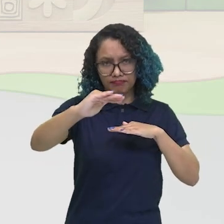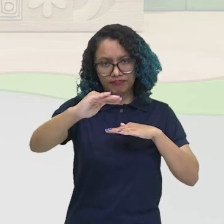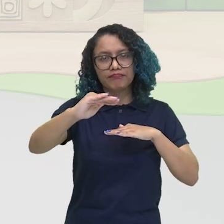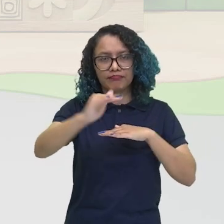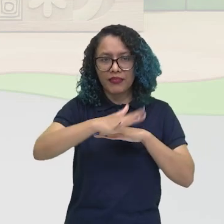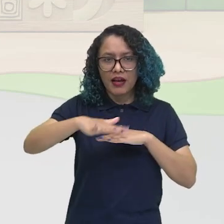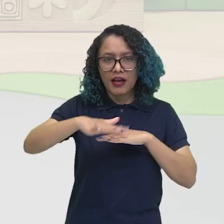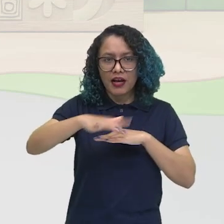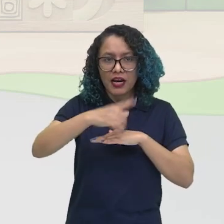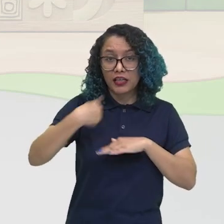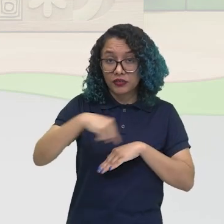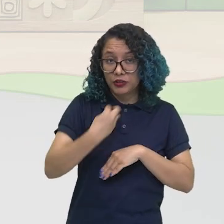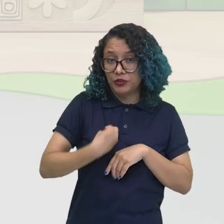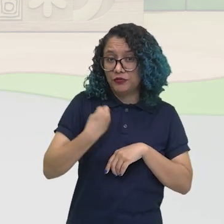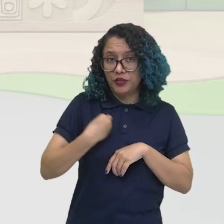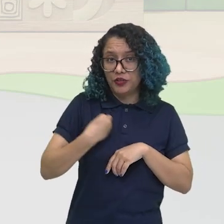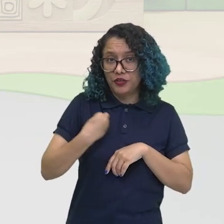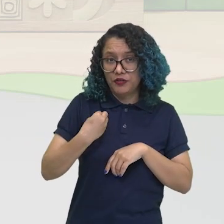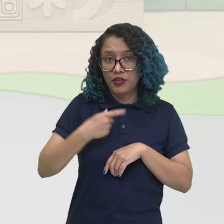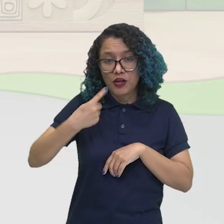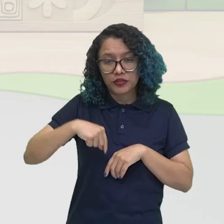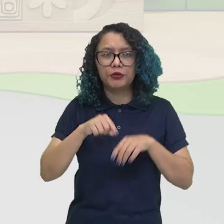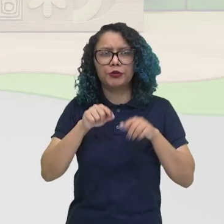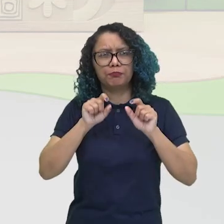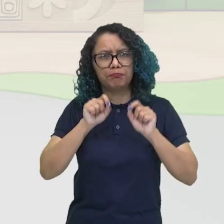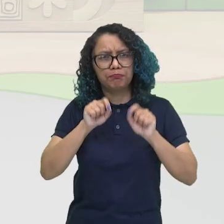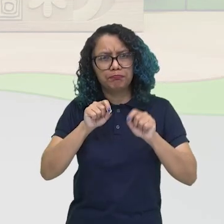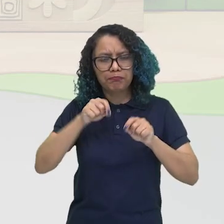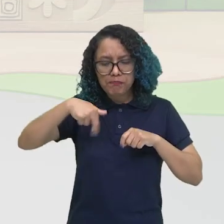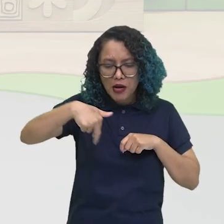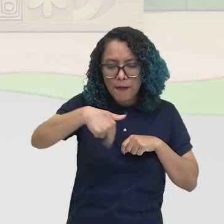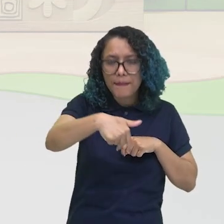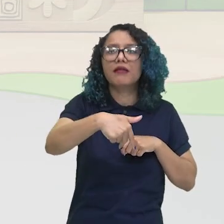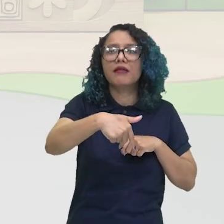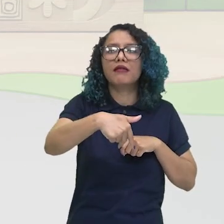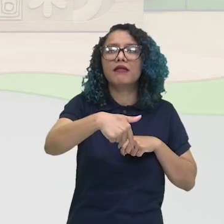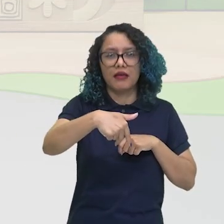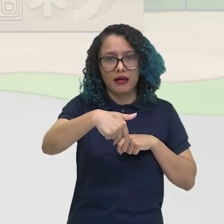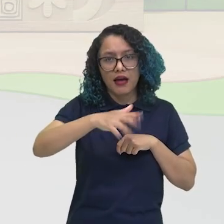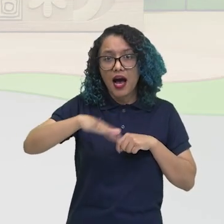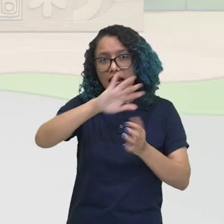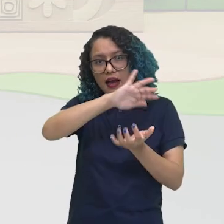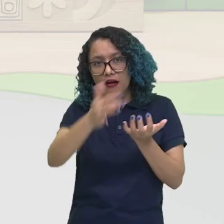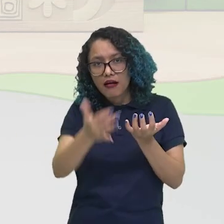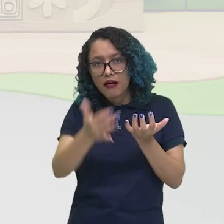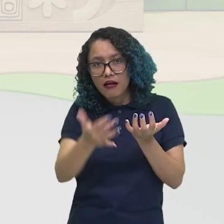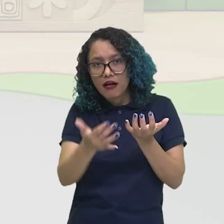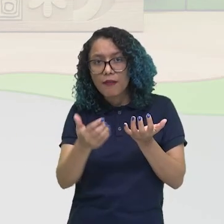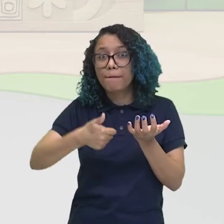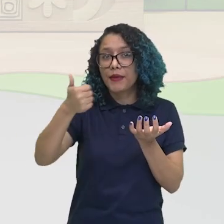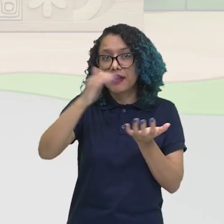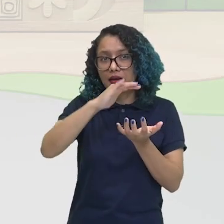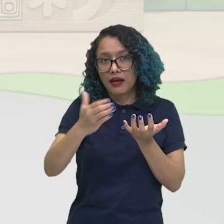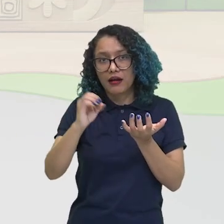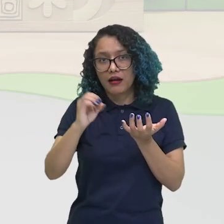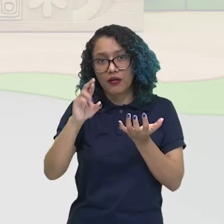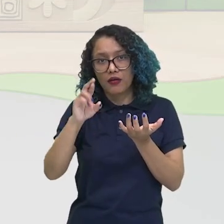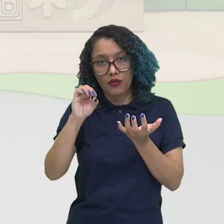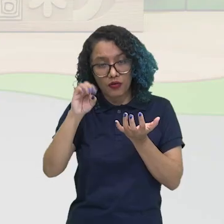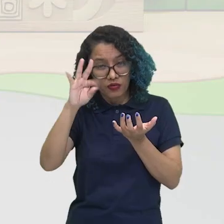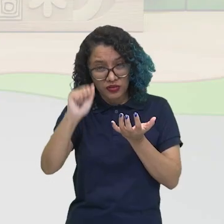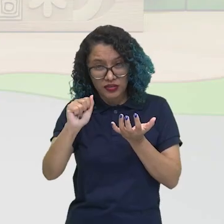onde nós estamos, onde estamos pisando. Nós estamos pisando na crosta, que pertence à